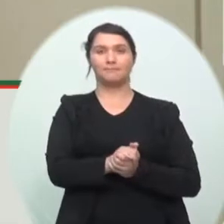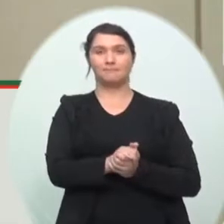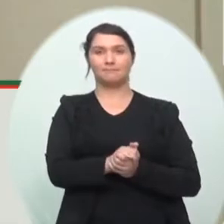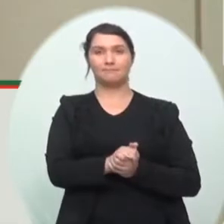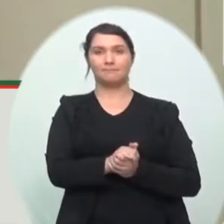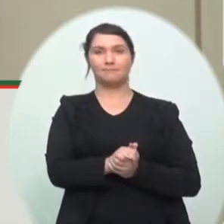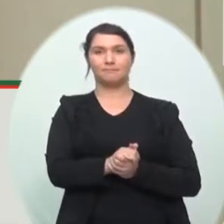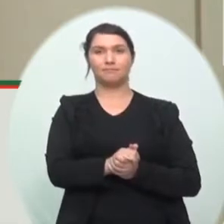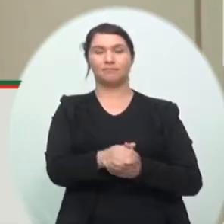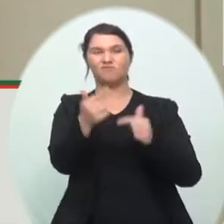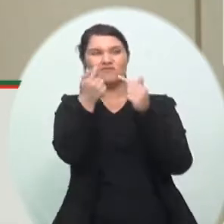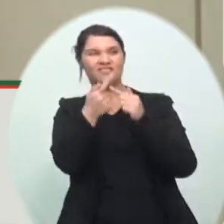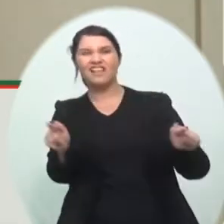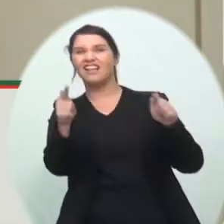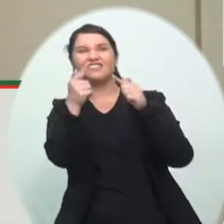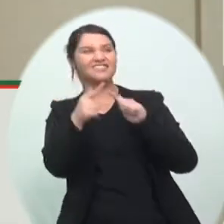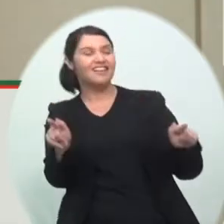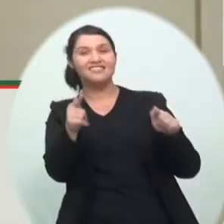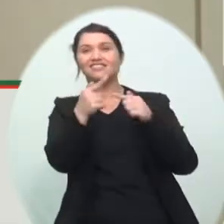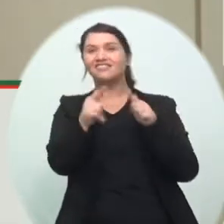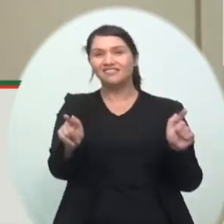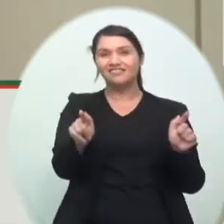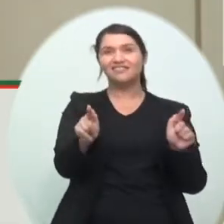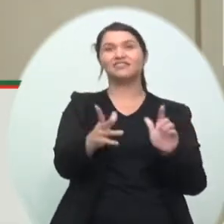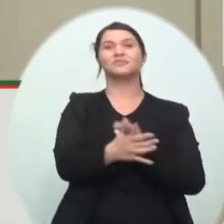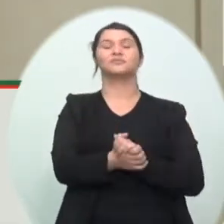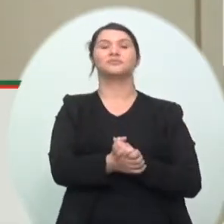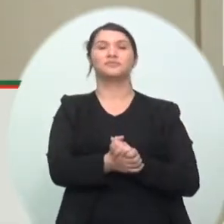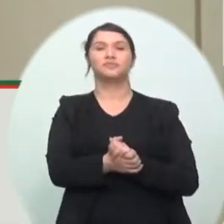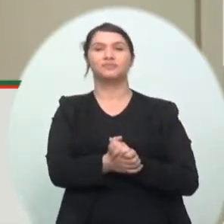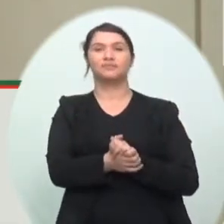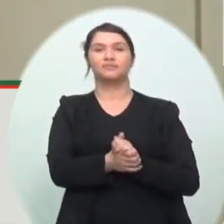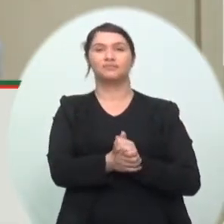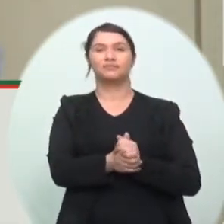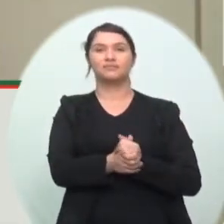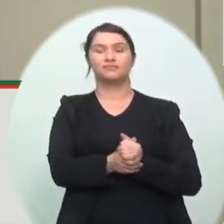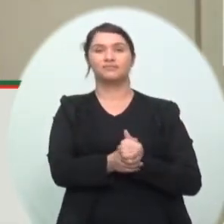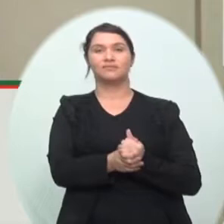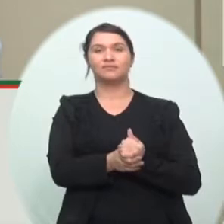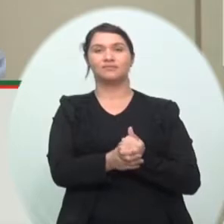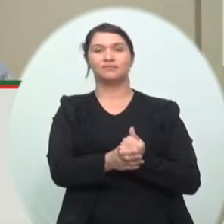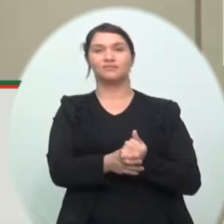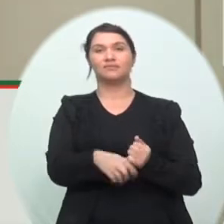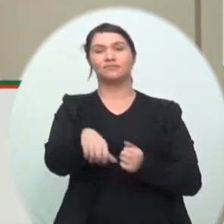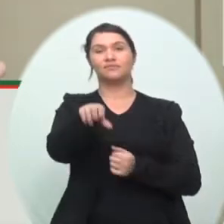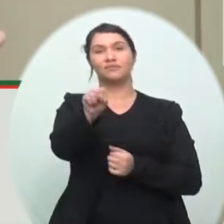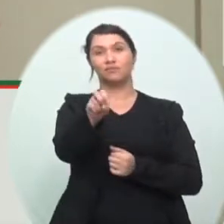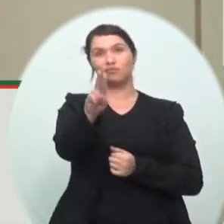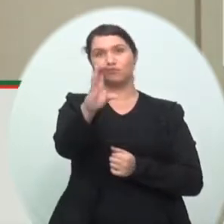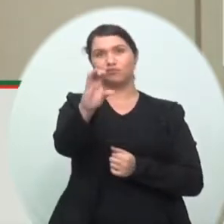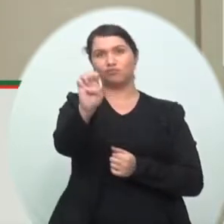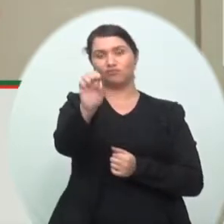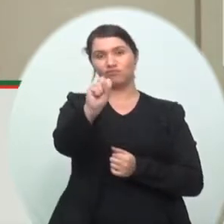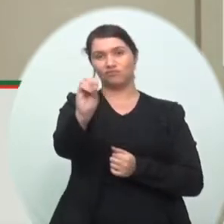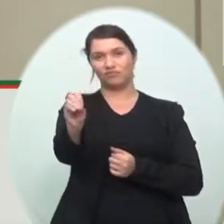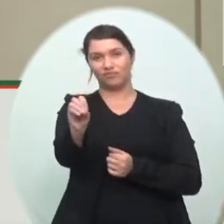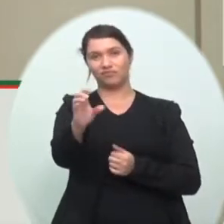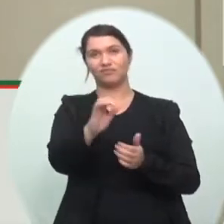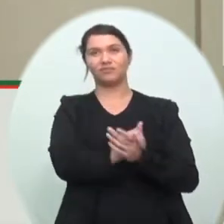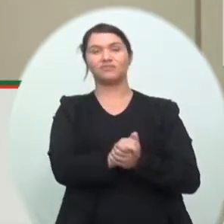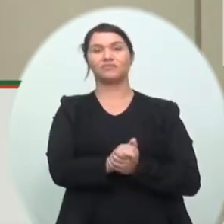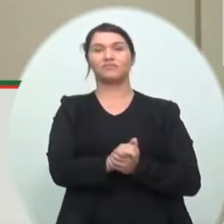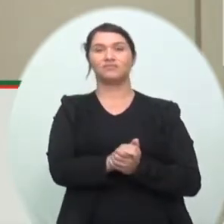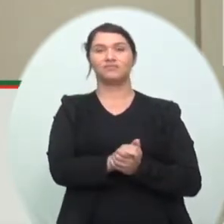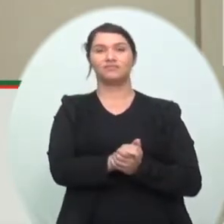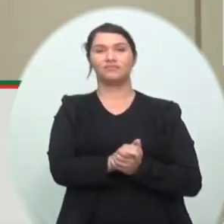Muito sucesso, Fraga, na nova missão. É um orgulho para Criciúma mandar alguém para a capital para tentar repetir lá